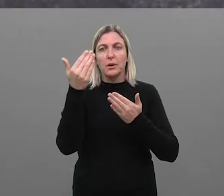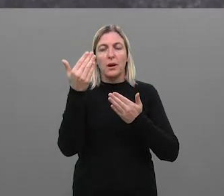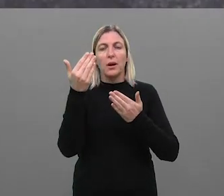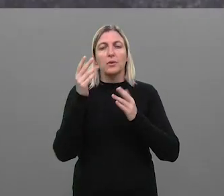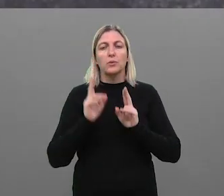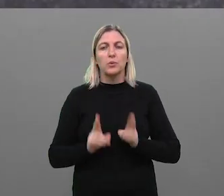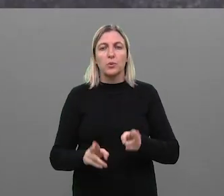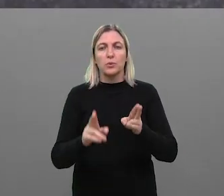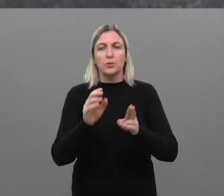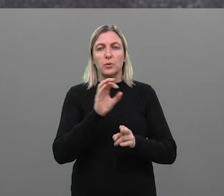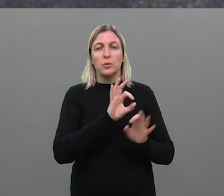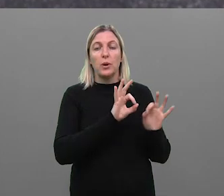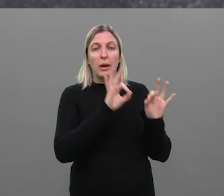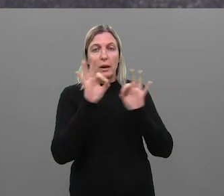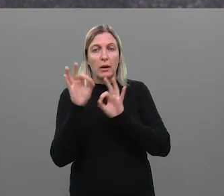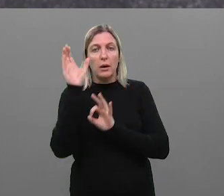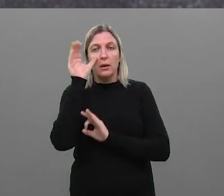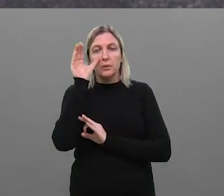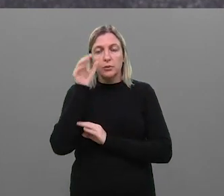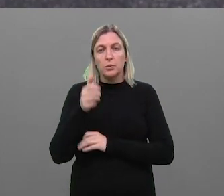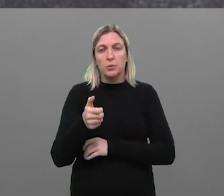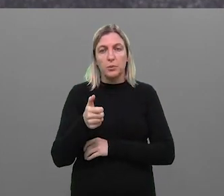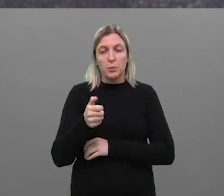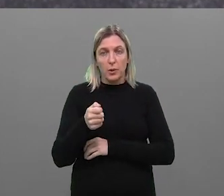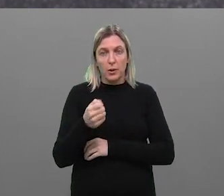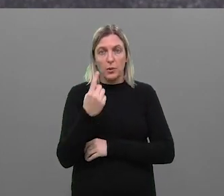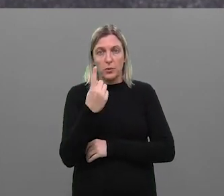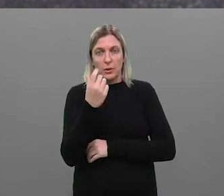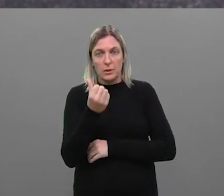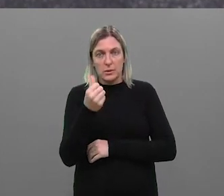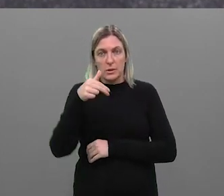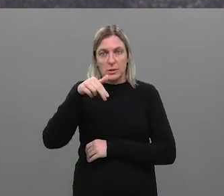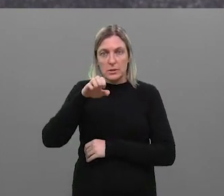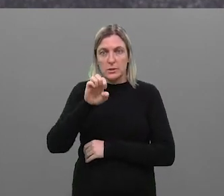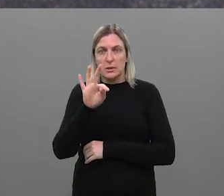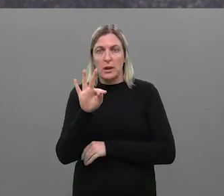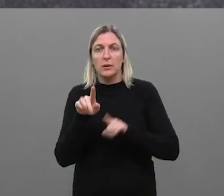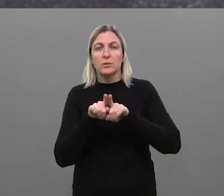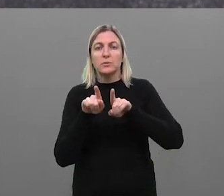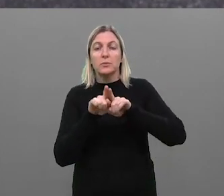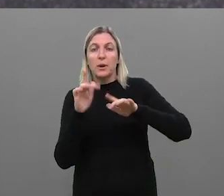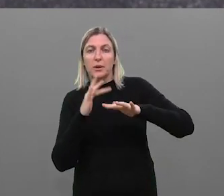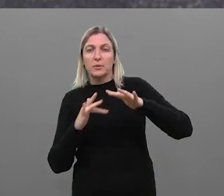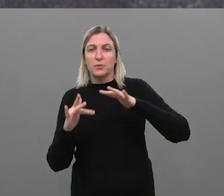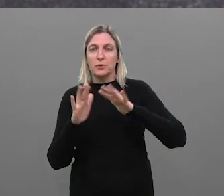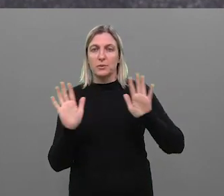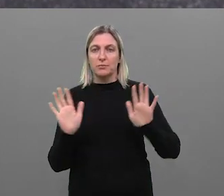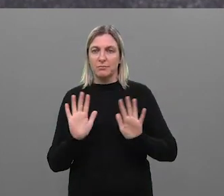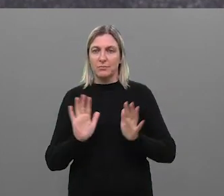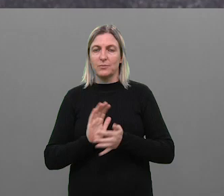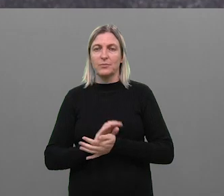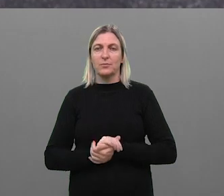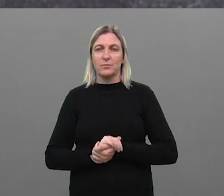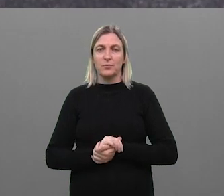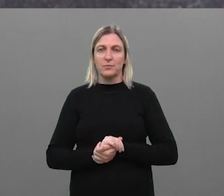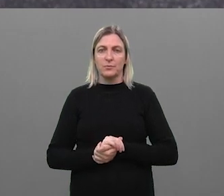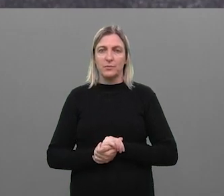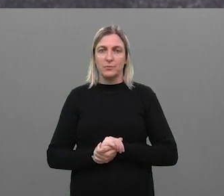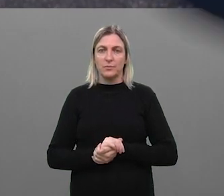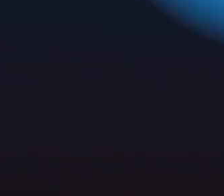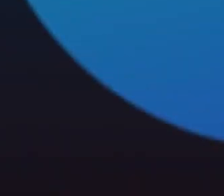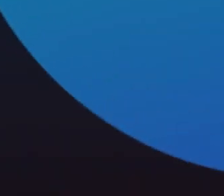obrigada pela companhia continue acompanhando a nossa programação pelo Canal 16 da net e Pelas nossas redes sociais até